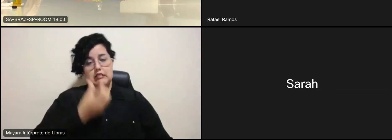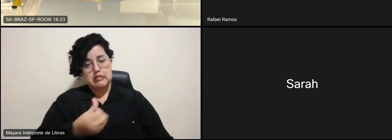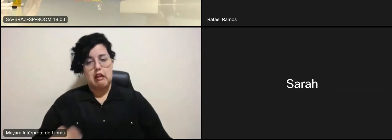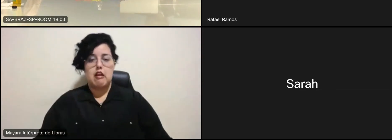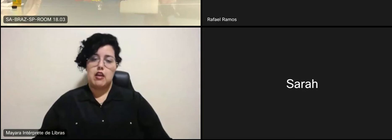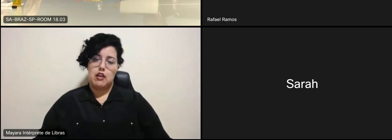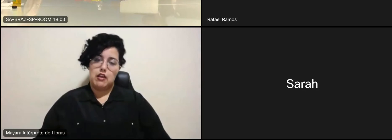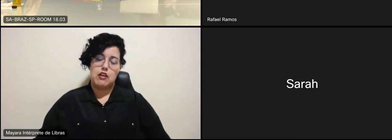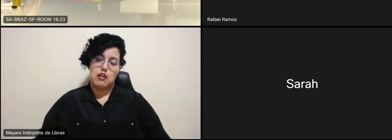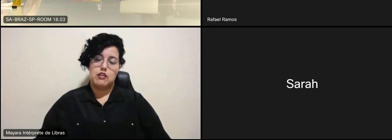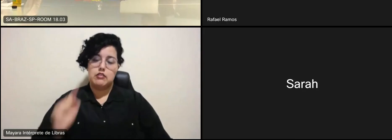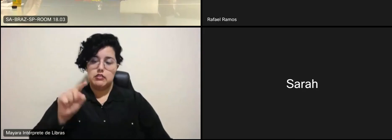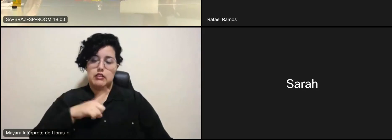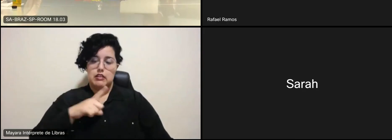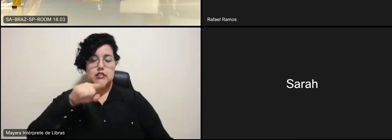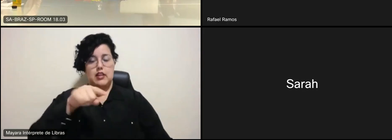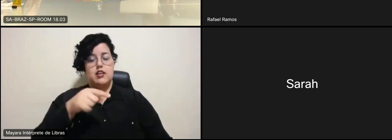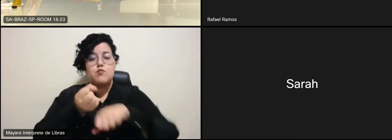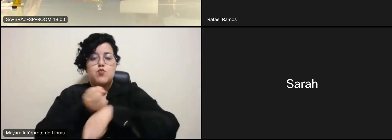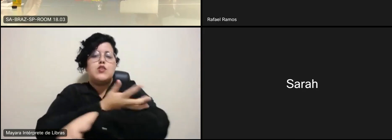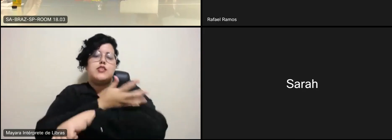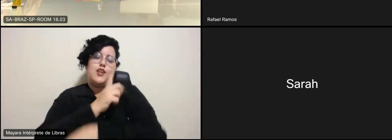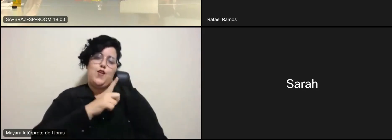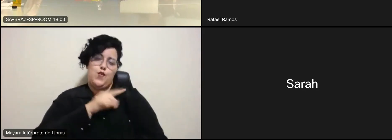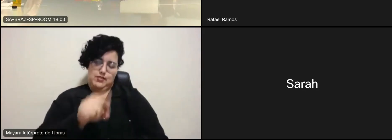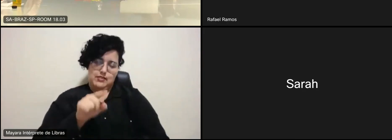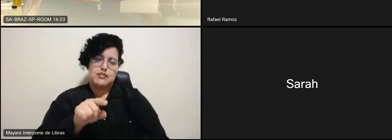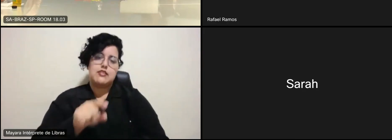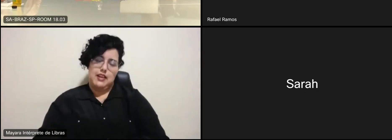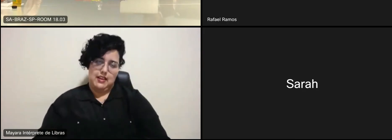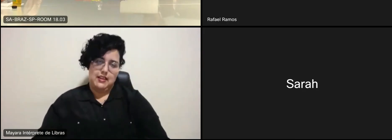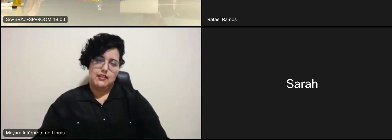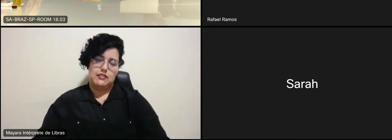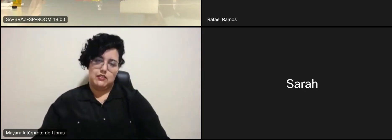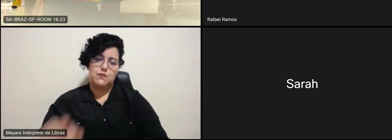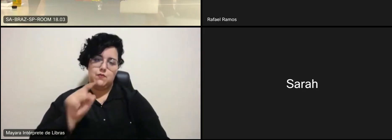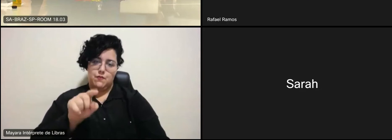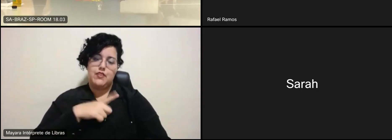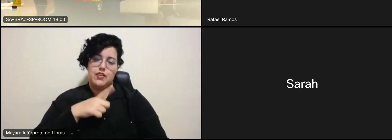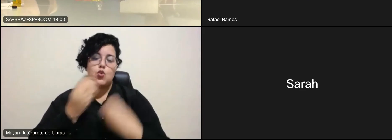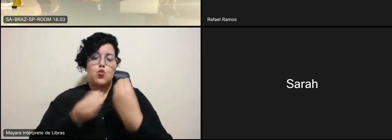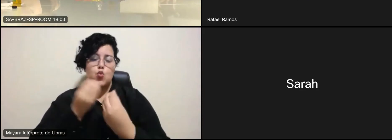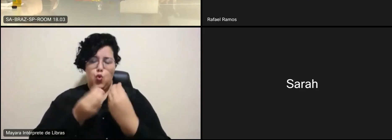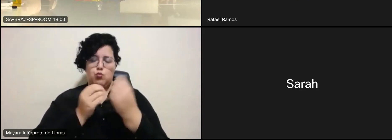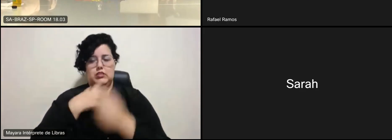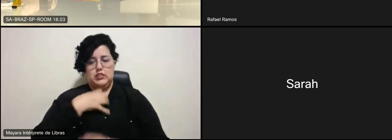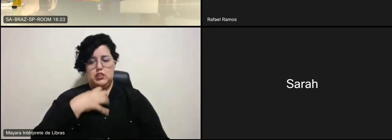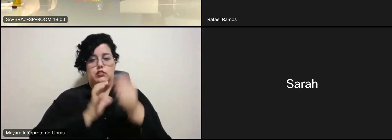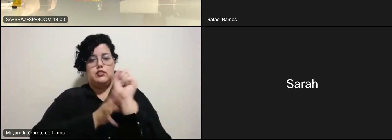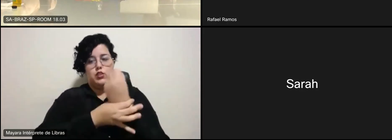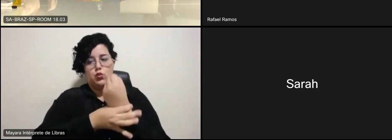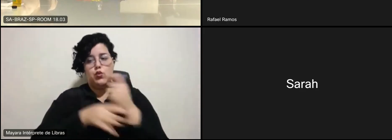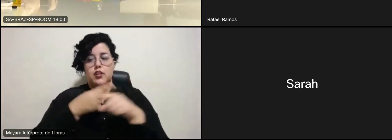anos, onde eles estão tendo noção, sabe, sobre seguros aqui, né, porque a gente está falando de seguros aqui, mas também tem assim, palestras